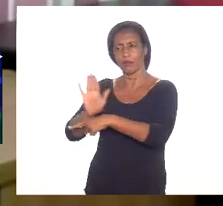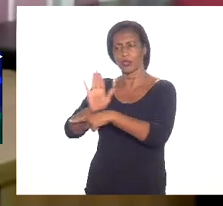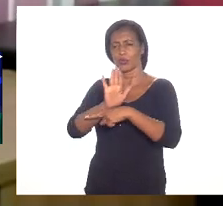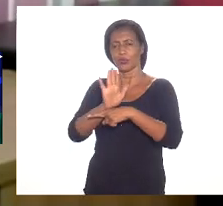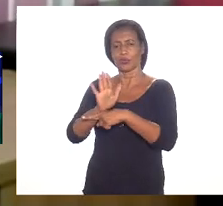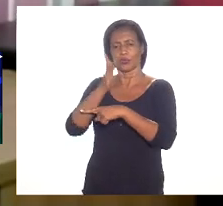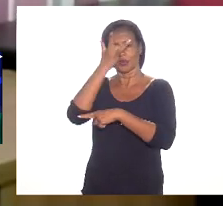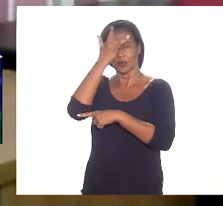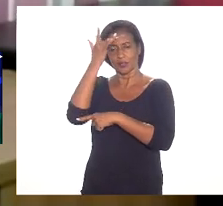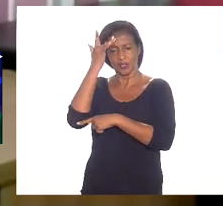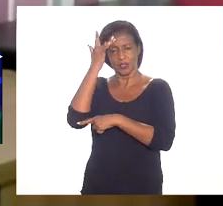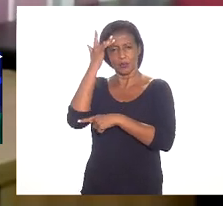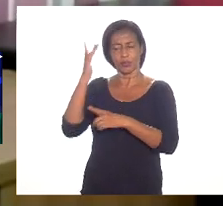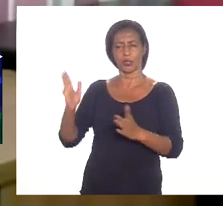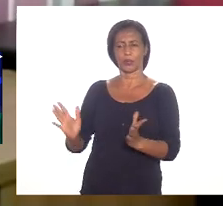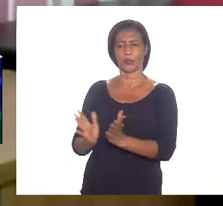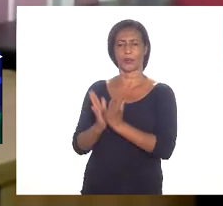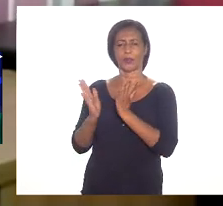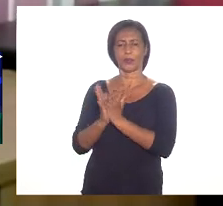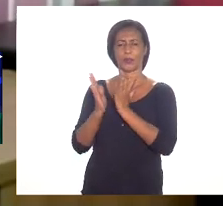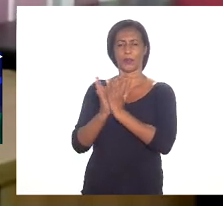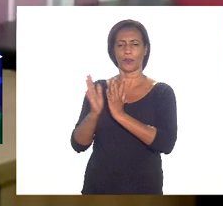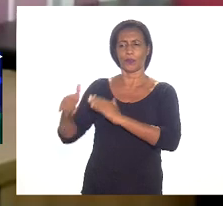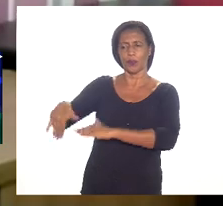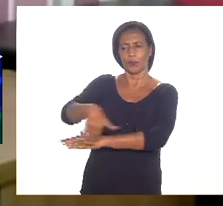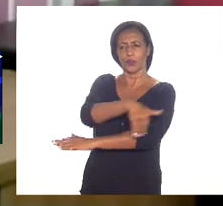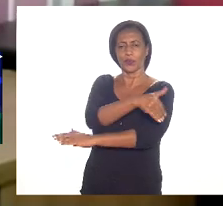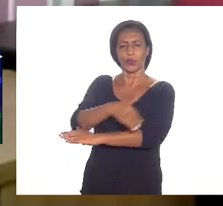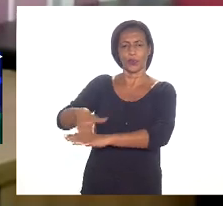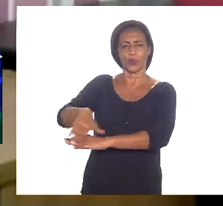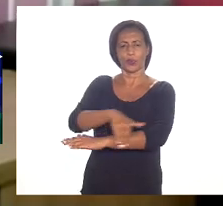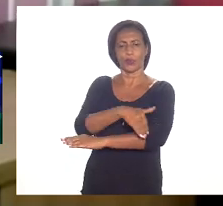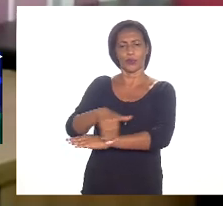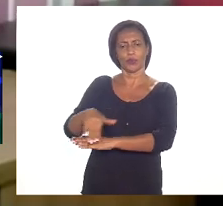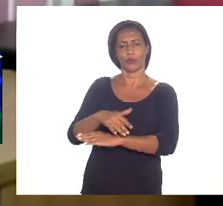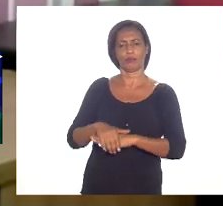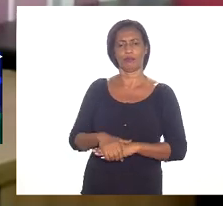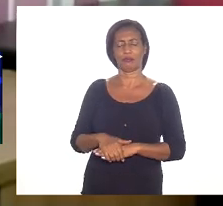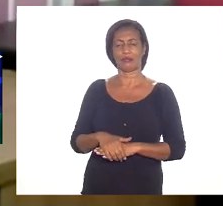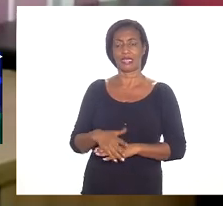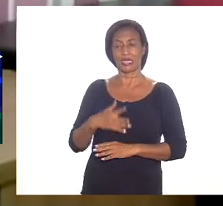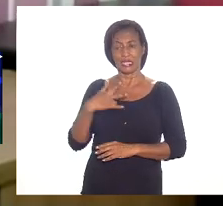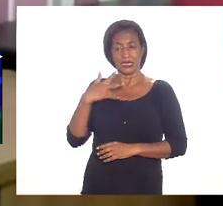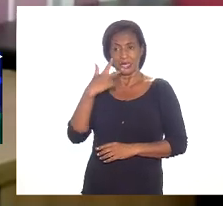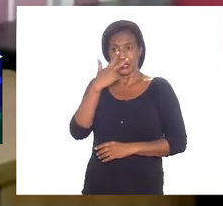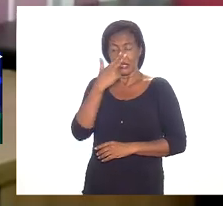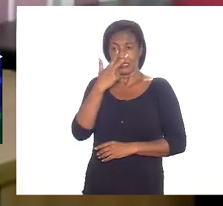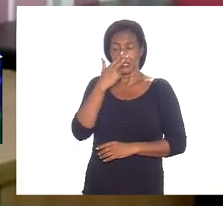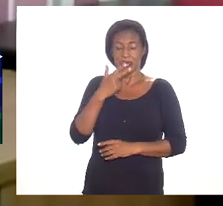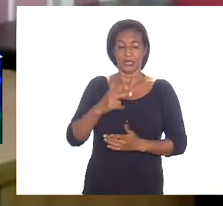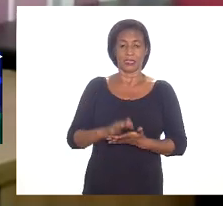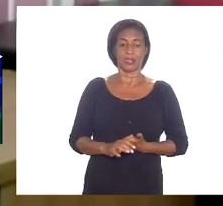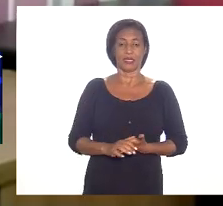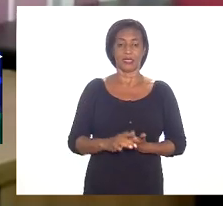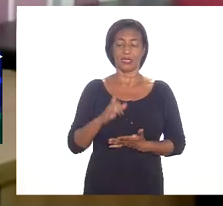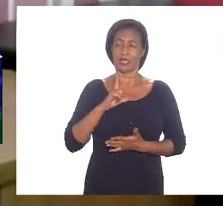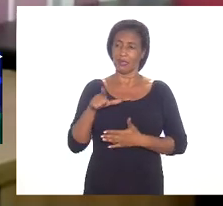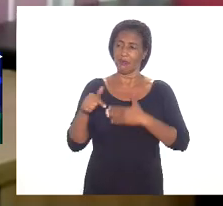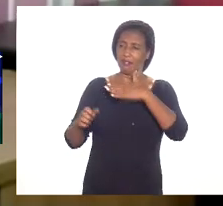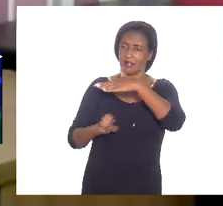população mais vulnerável da população colhida em situação de rua e eu percebi que essas empresas